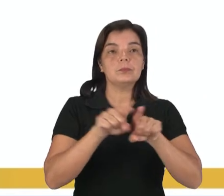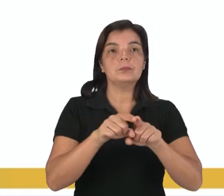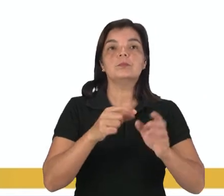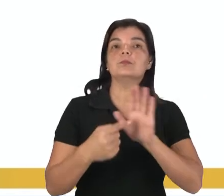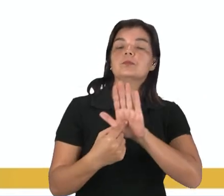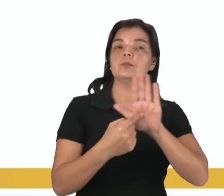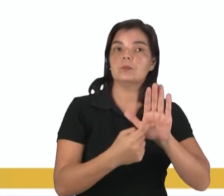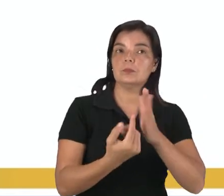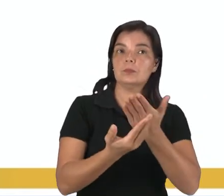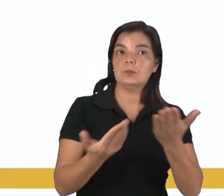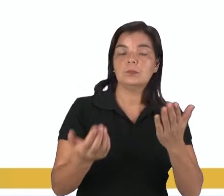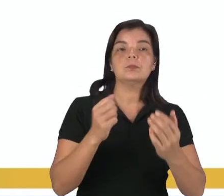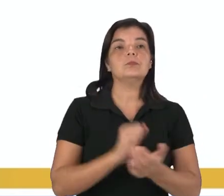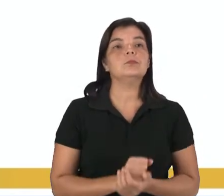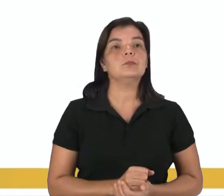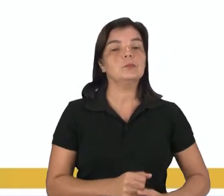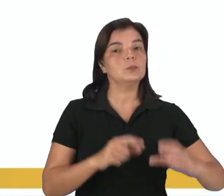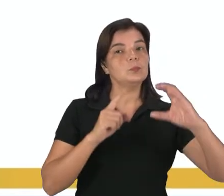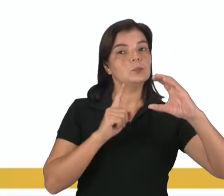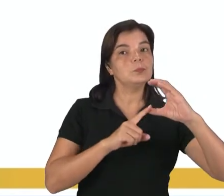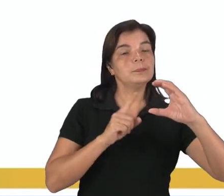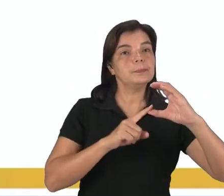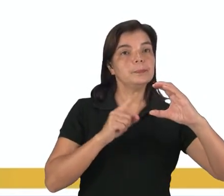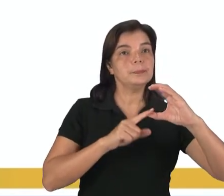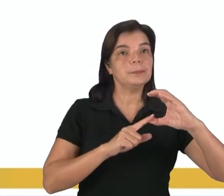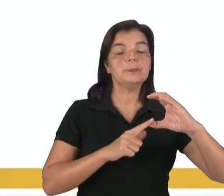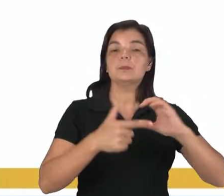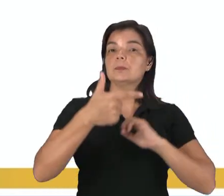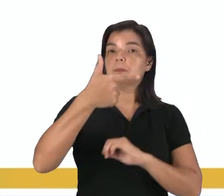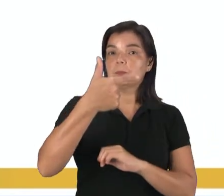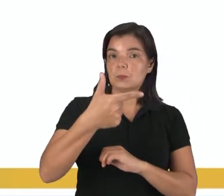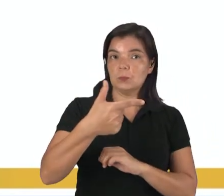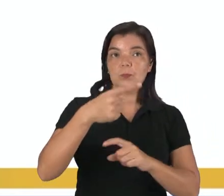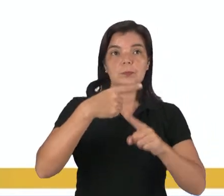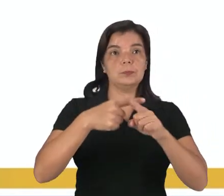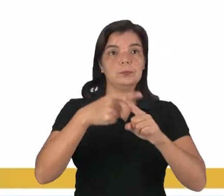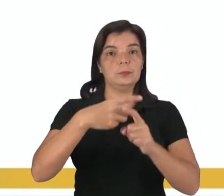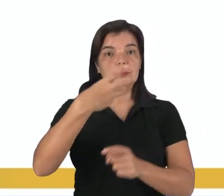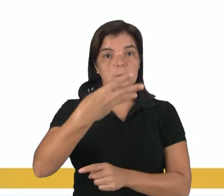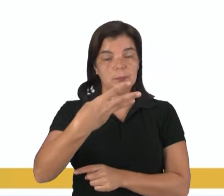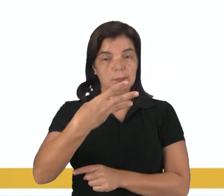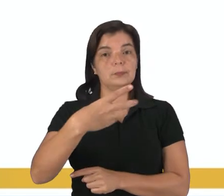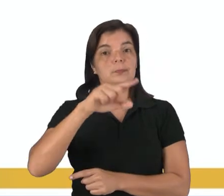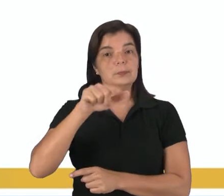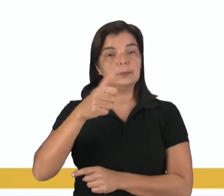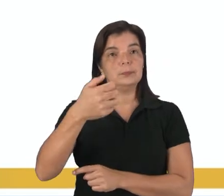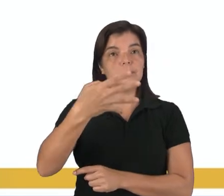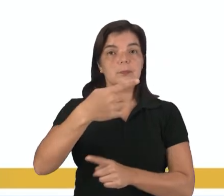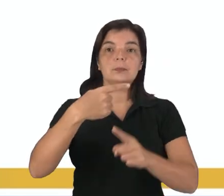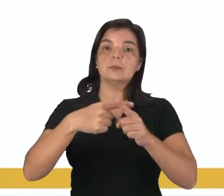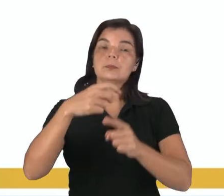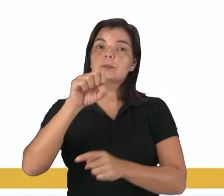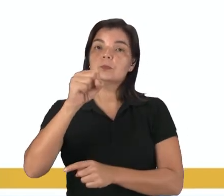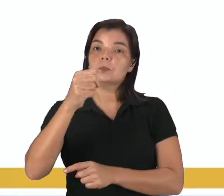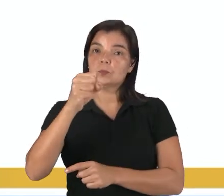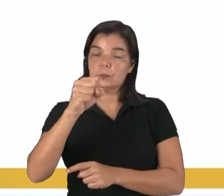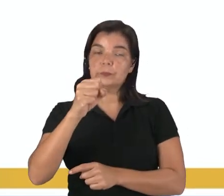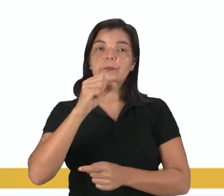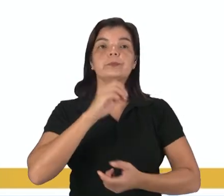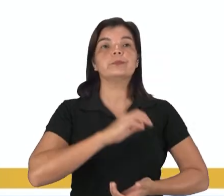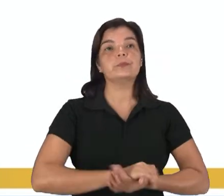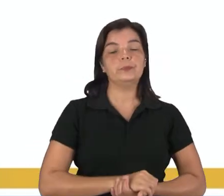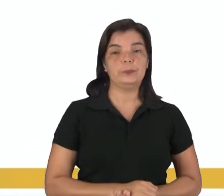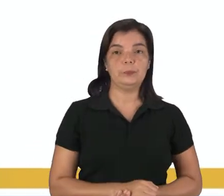relação apresentada aí a respeito do comprimento então comprimento é igual a duas vezes o pin vezes o raio ou